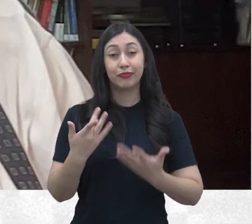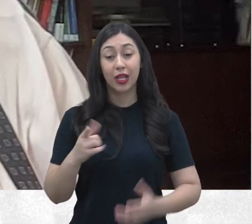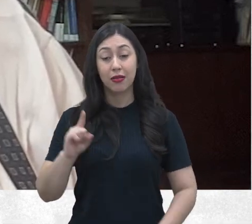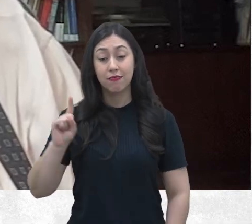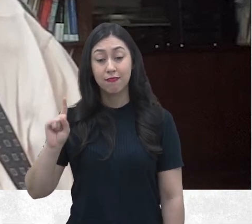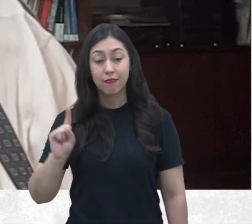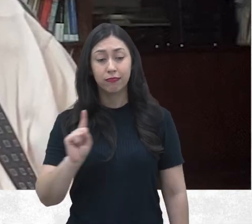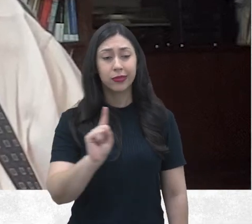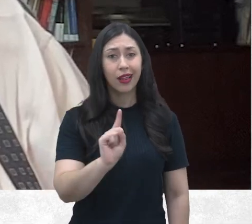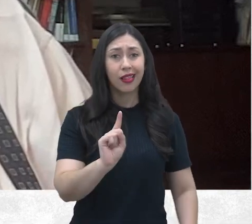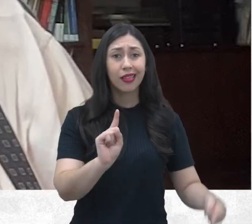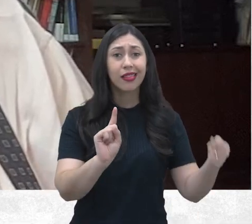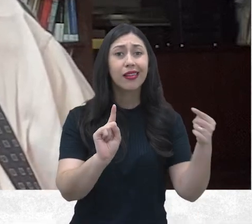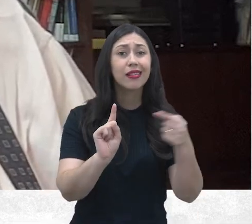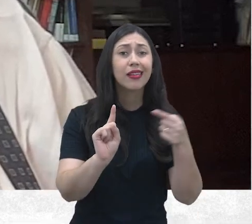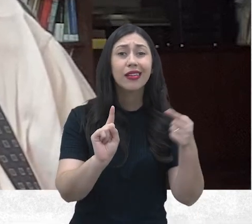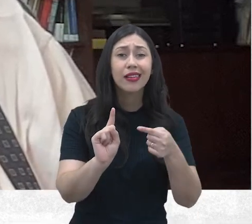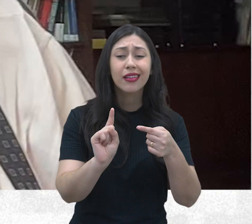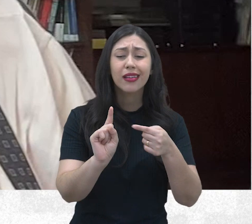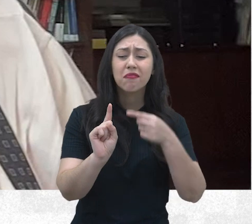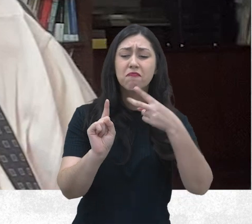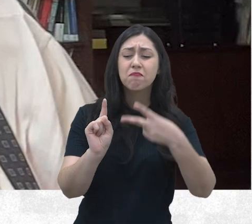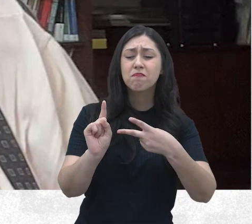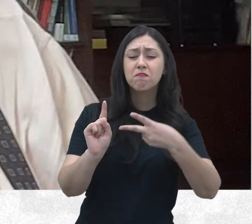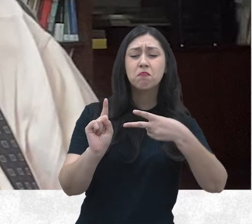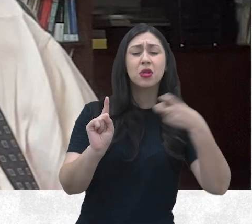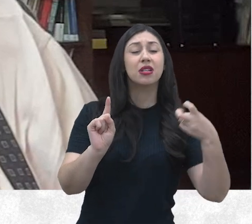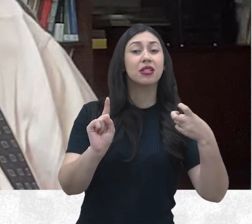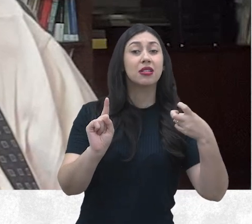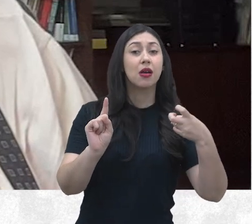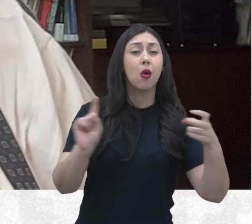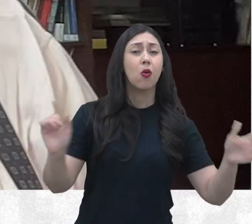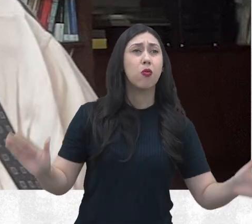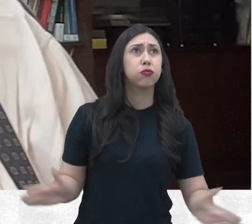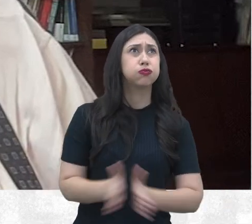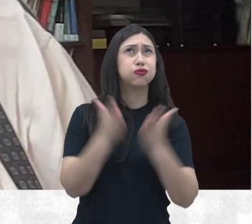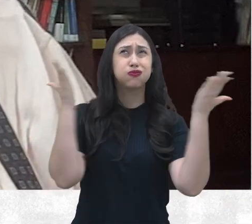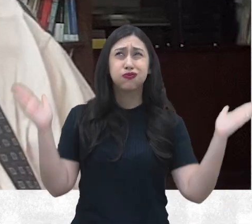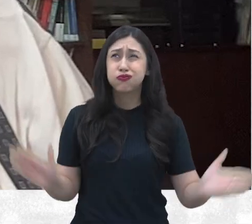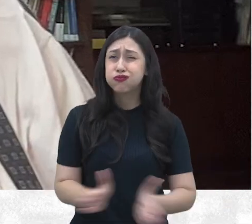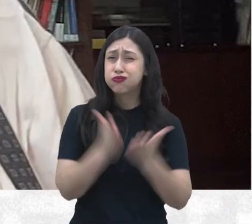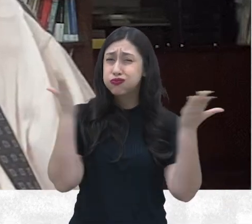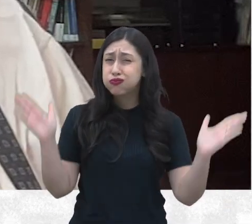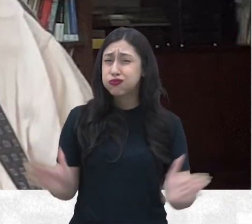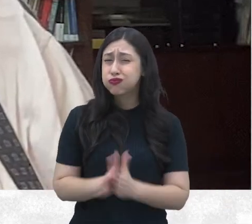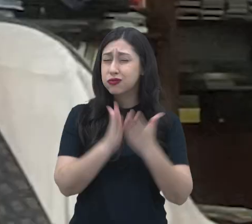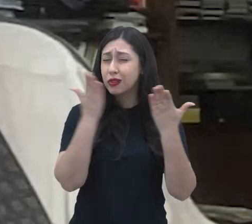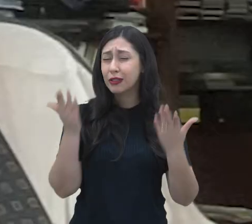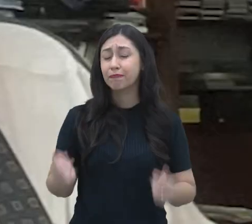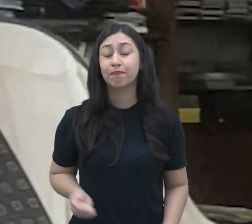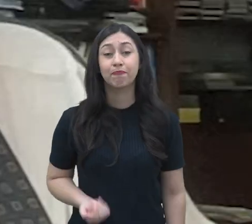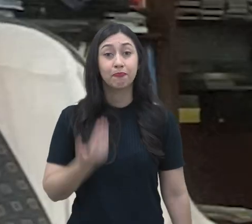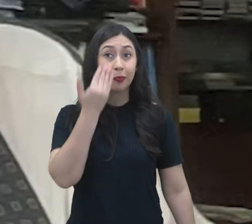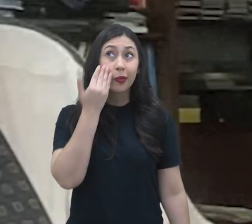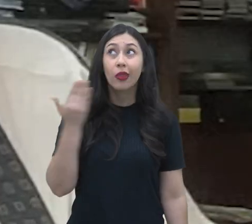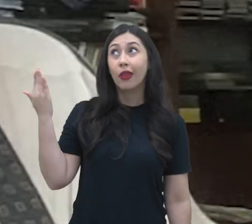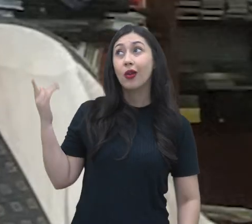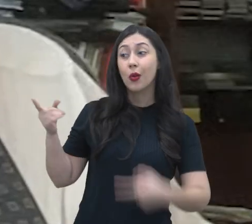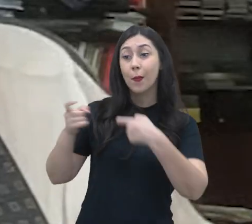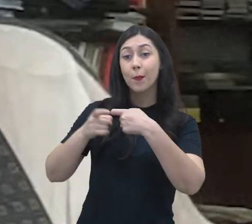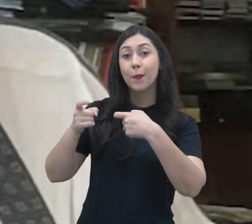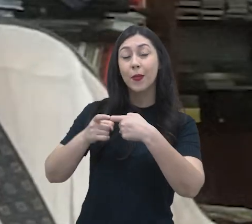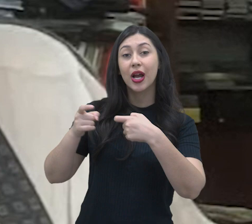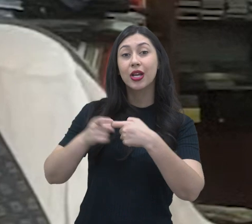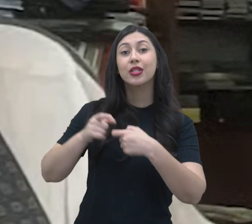esse paciente era identificado nessa Santa Casa, nesse hospital público, como indigente. E o Dr. Gonzalo